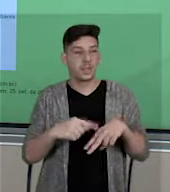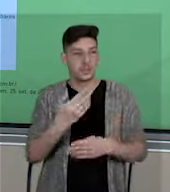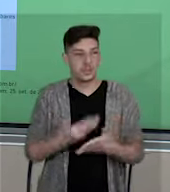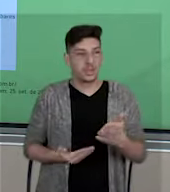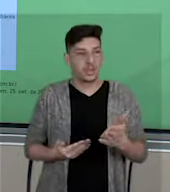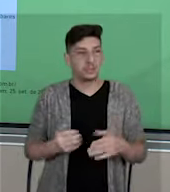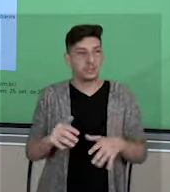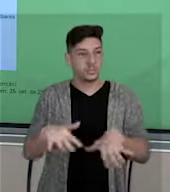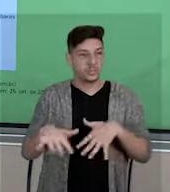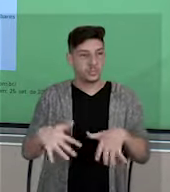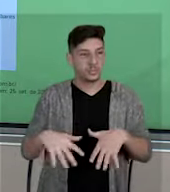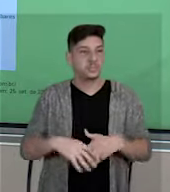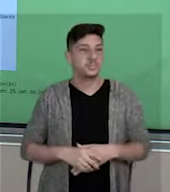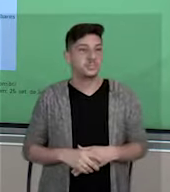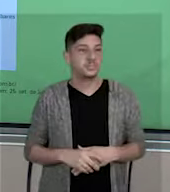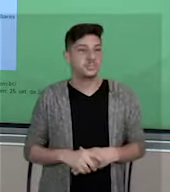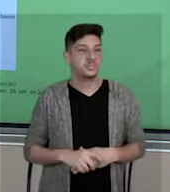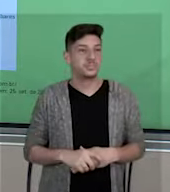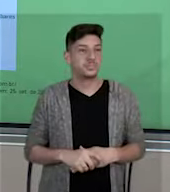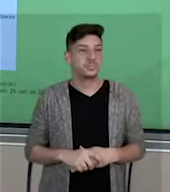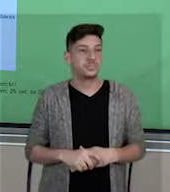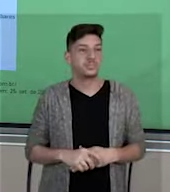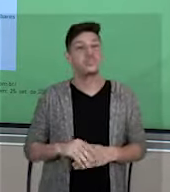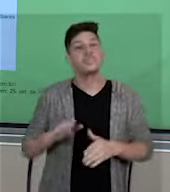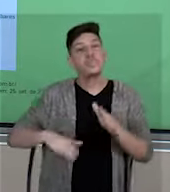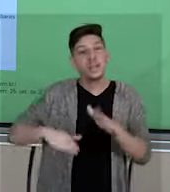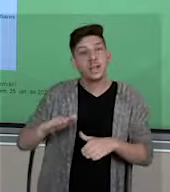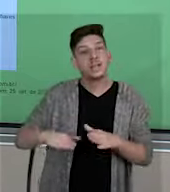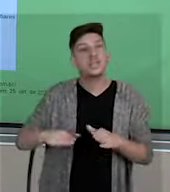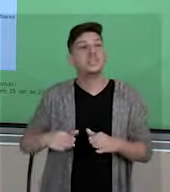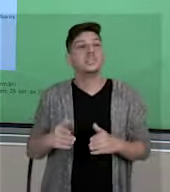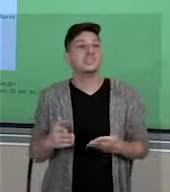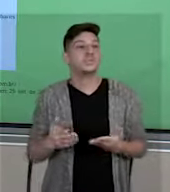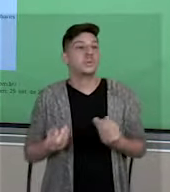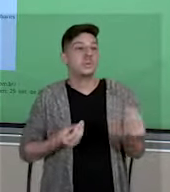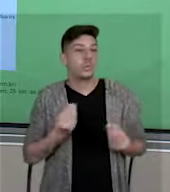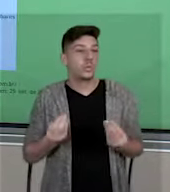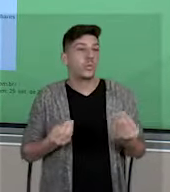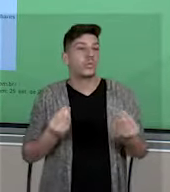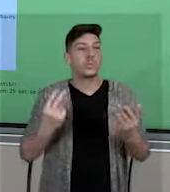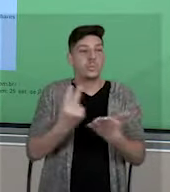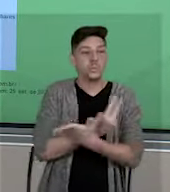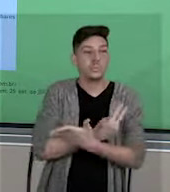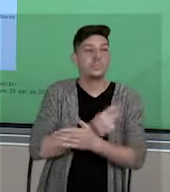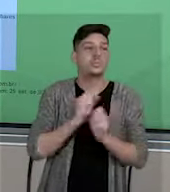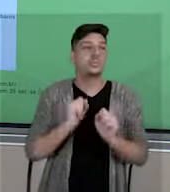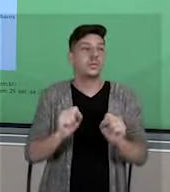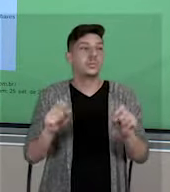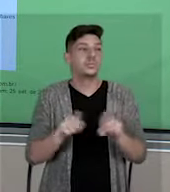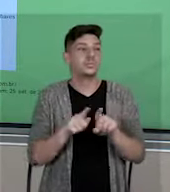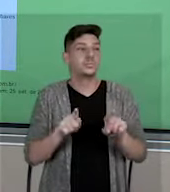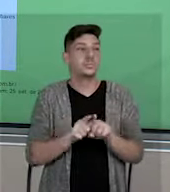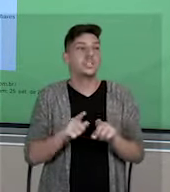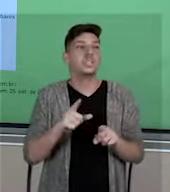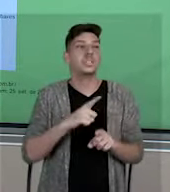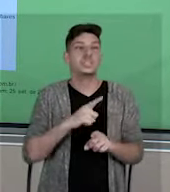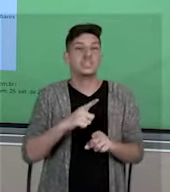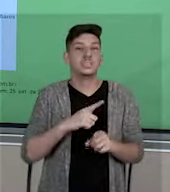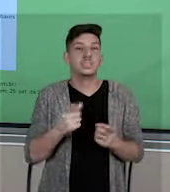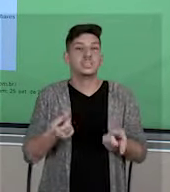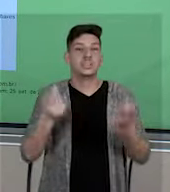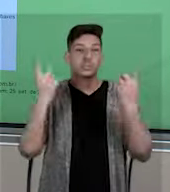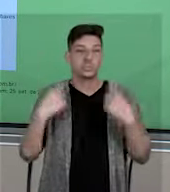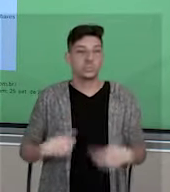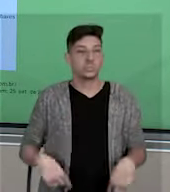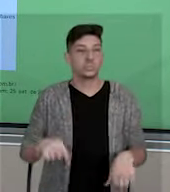pode ser paraplegia, mas às vezes, dependendo da gravidade, a altura que acontece aqui, a pessoa pode ficar numa situação tetraplégica também.